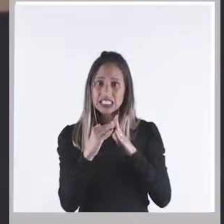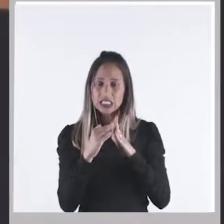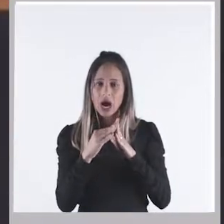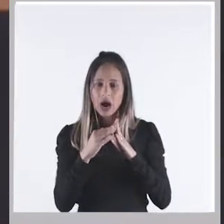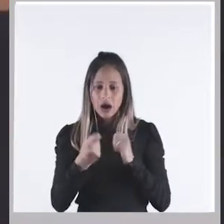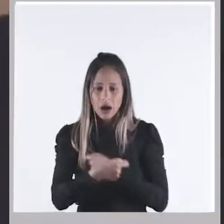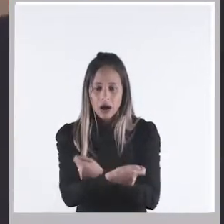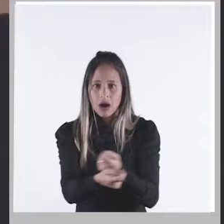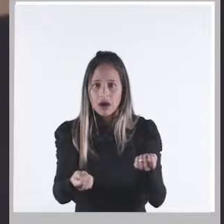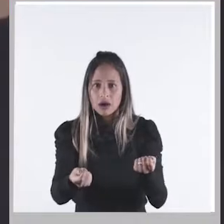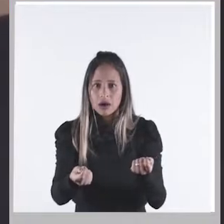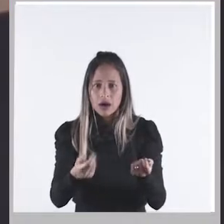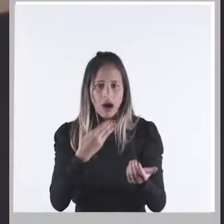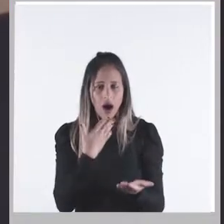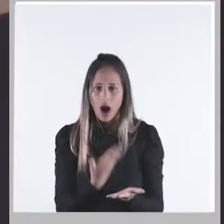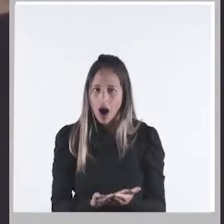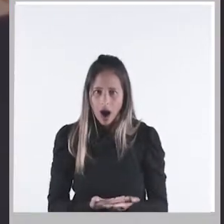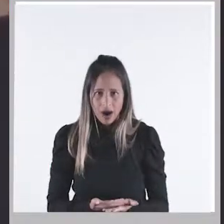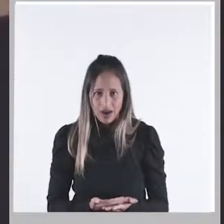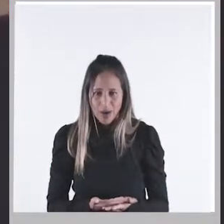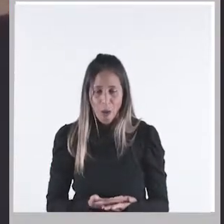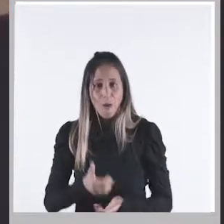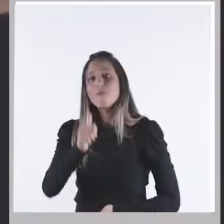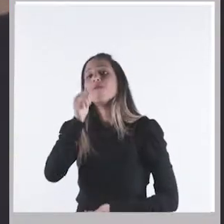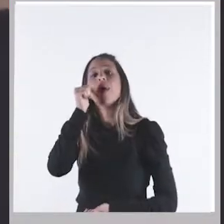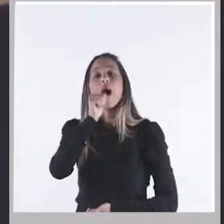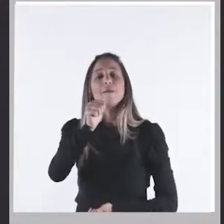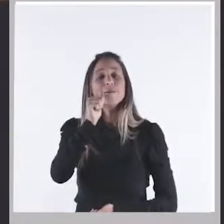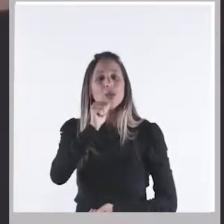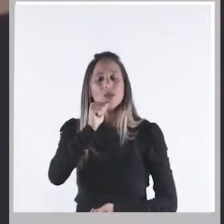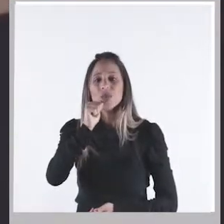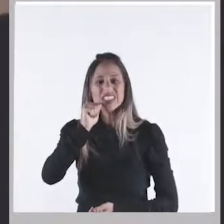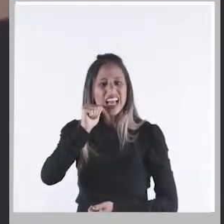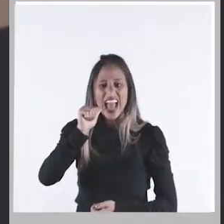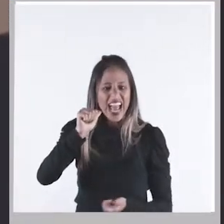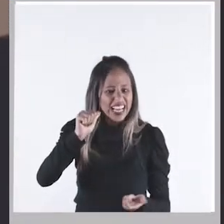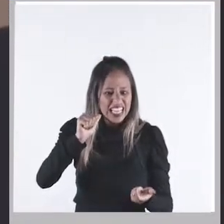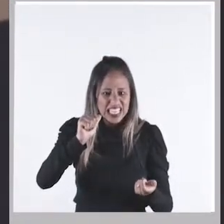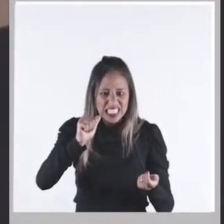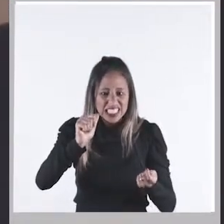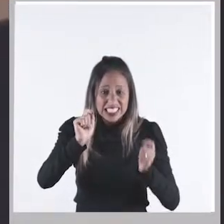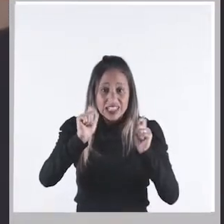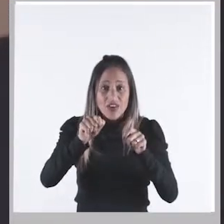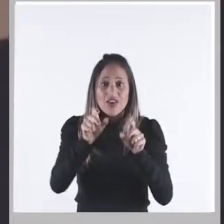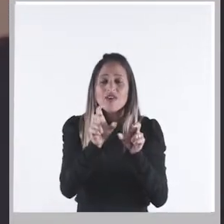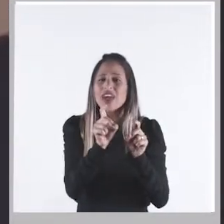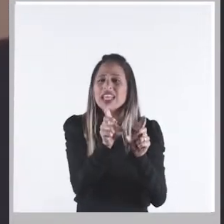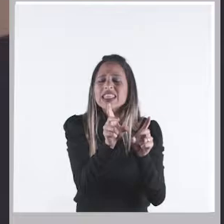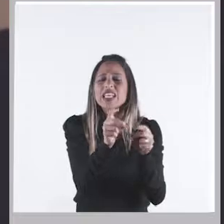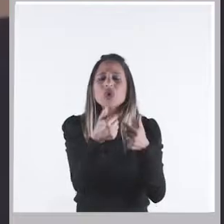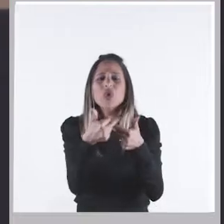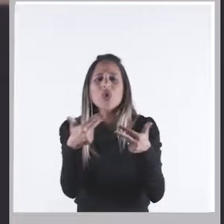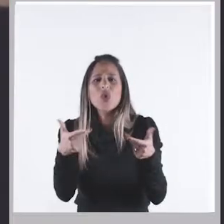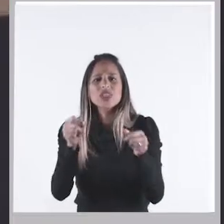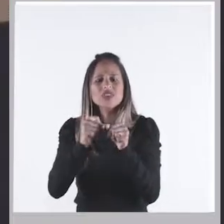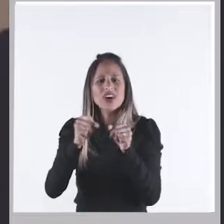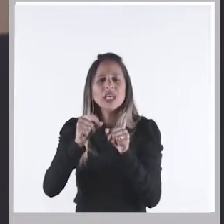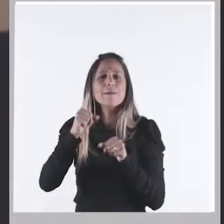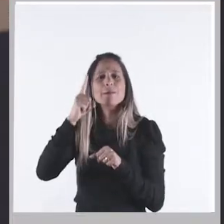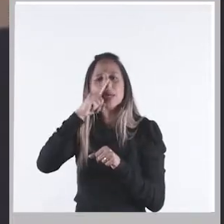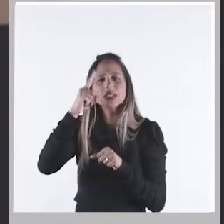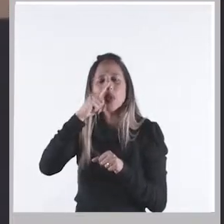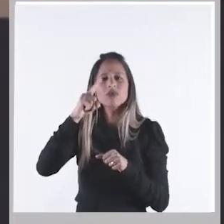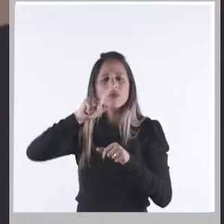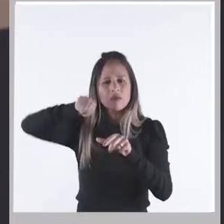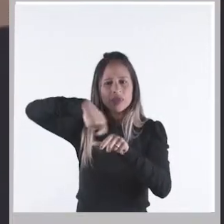falo, gente, isso não é pouca coisa. Né? Uma mulher que se virava como podia, né? Vendendo coisas, fazendo biscoito,